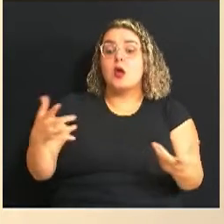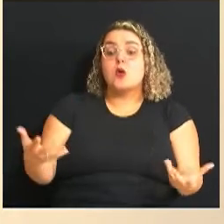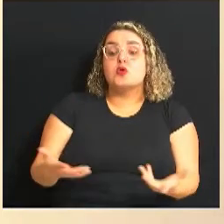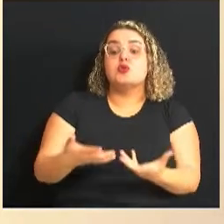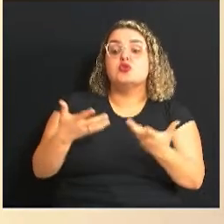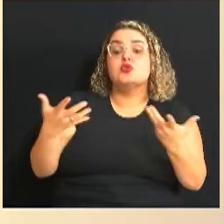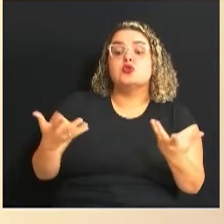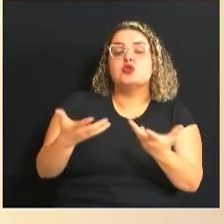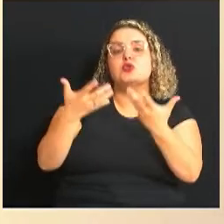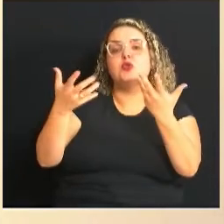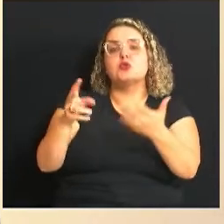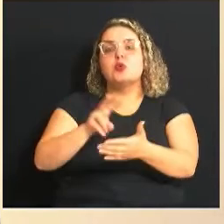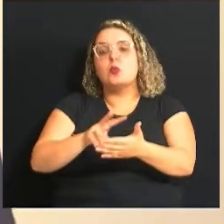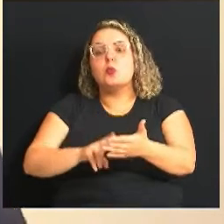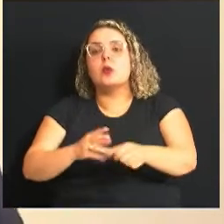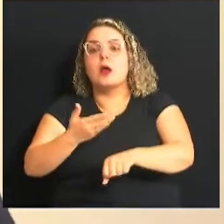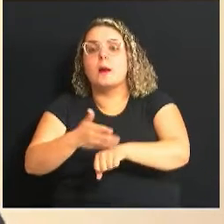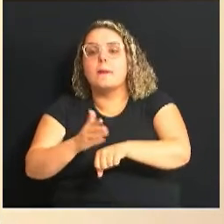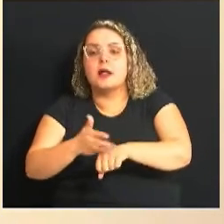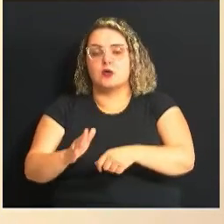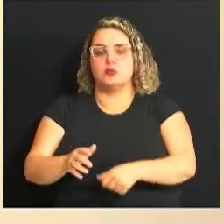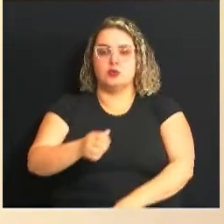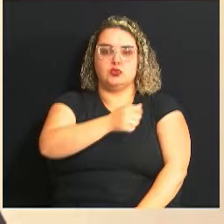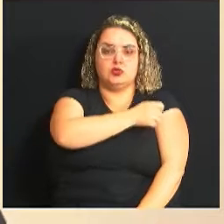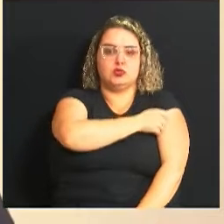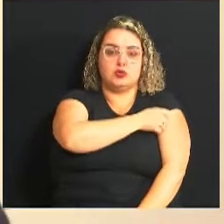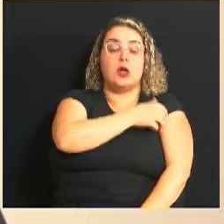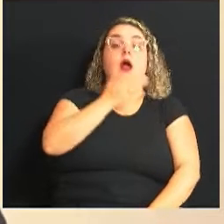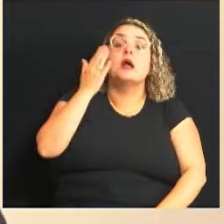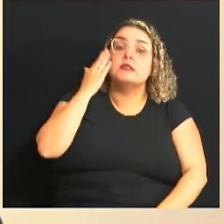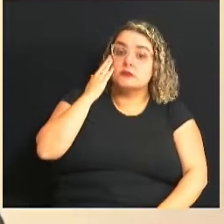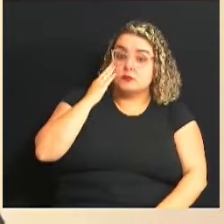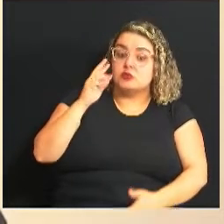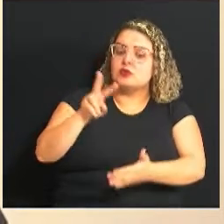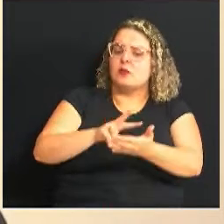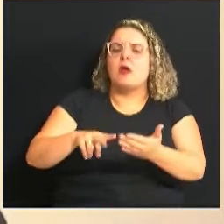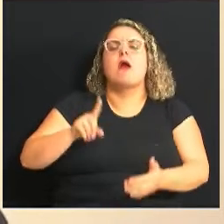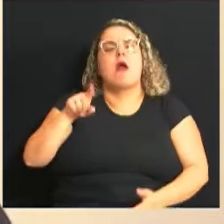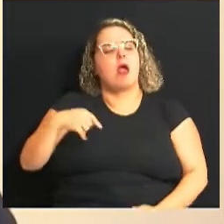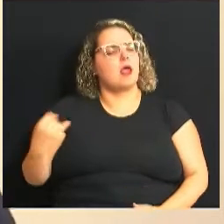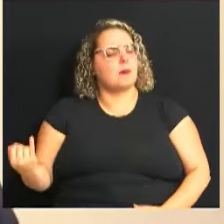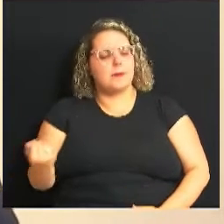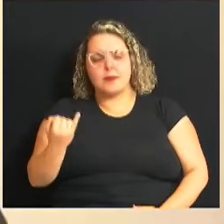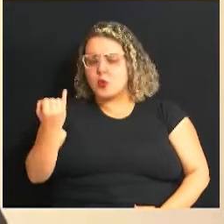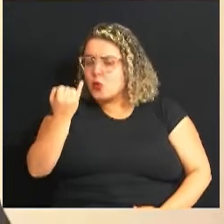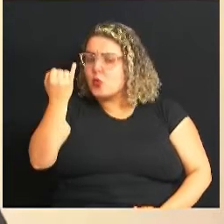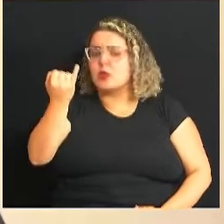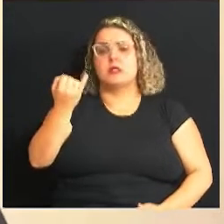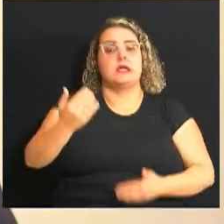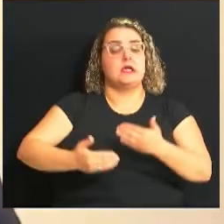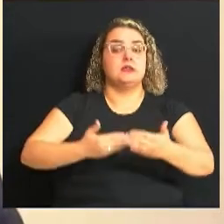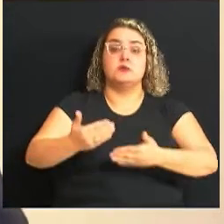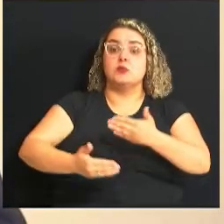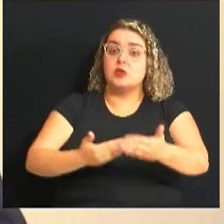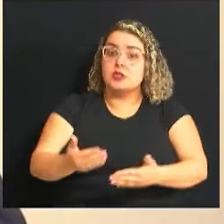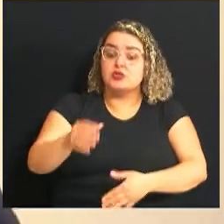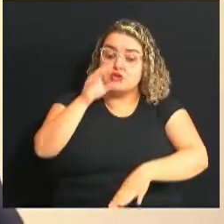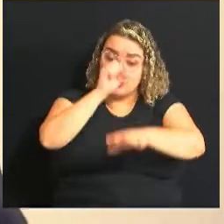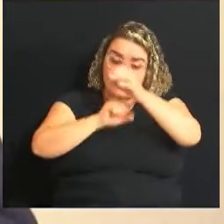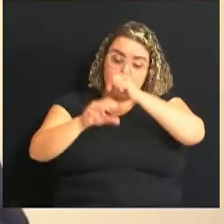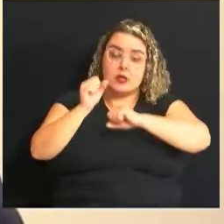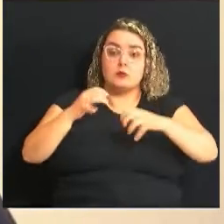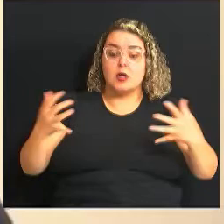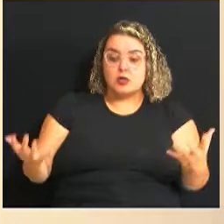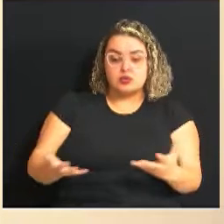leitura, a prática da leitura pelos alunos. A gente sabe que a leitura é fundamental, né, nesse processo de aprendizagem,